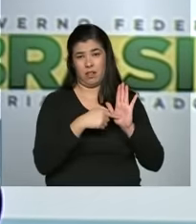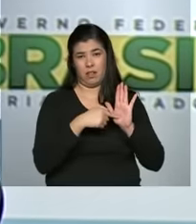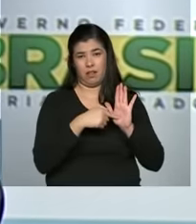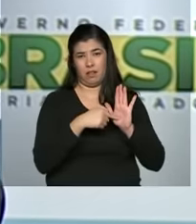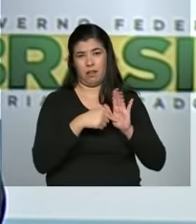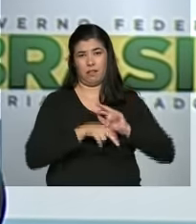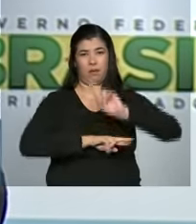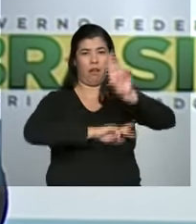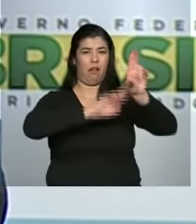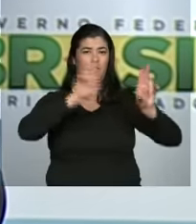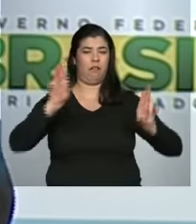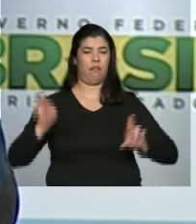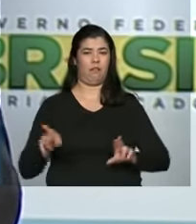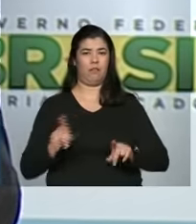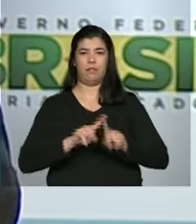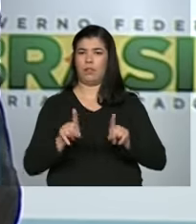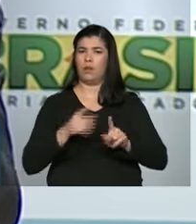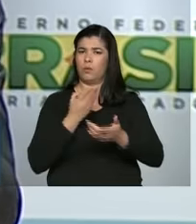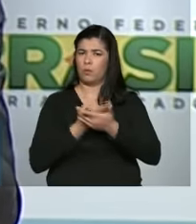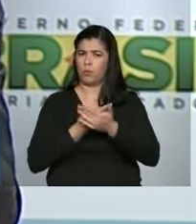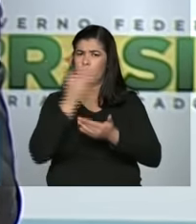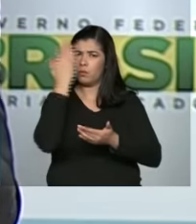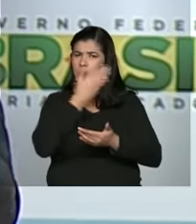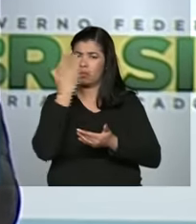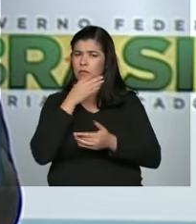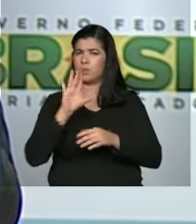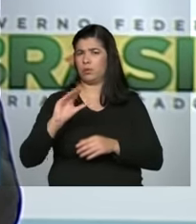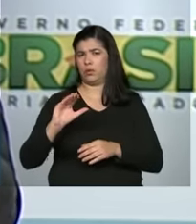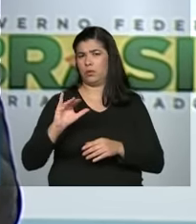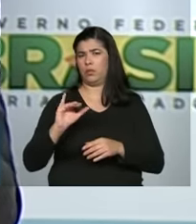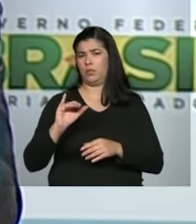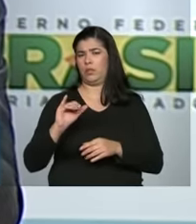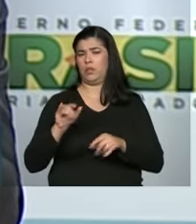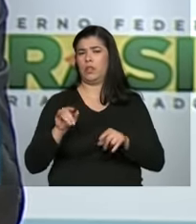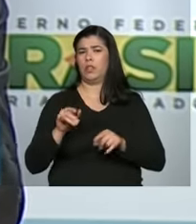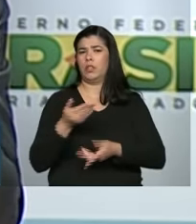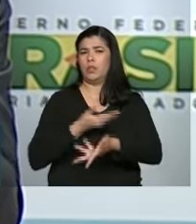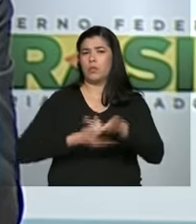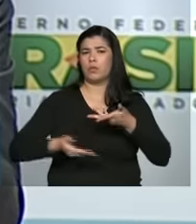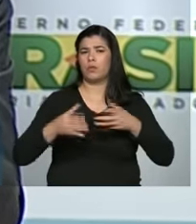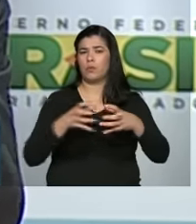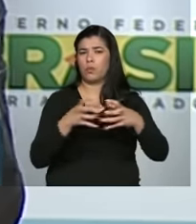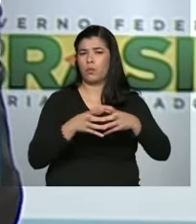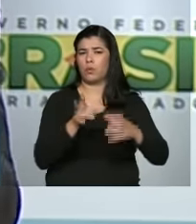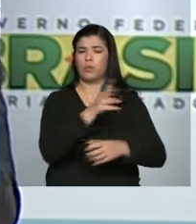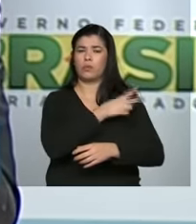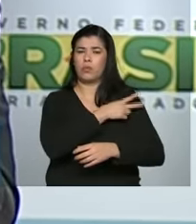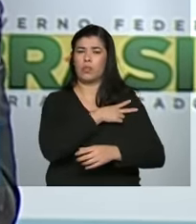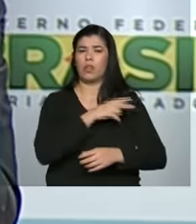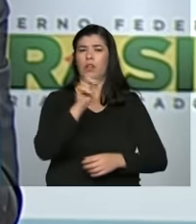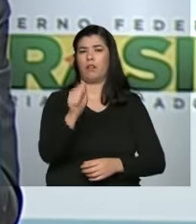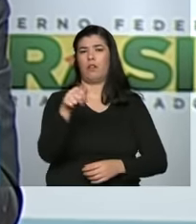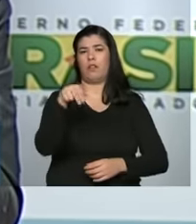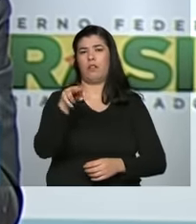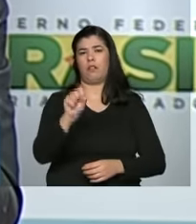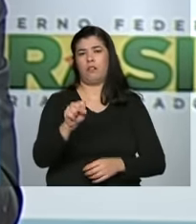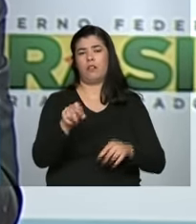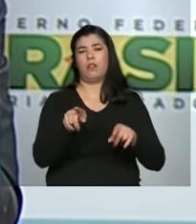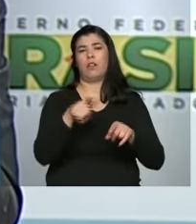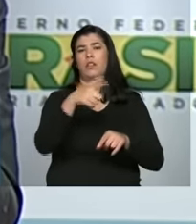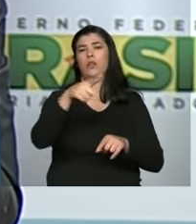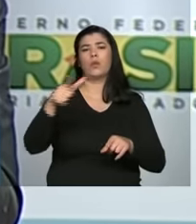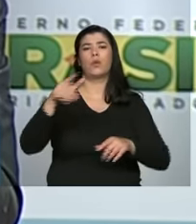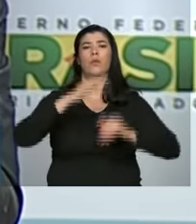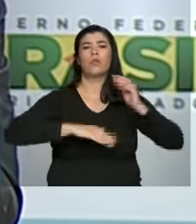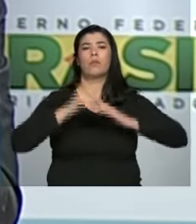fundamentadas nas evidências científicas nós estamos envolvendo não só os técnicos do Ministério da Saúde da INSS mas as próprias sociedades